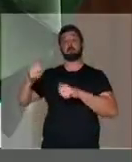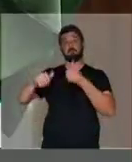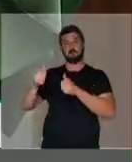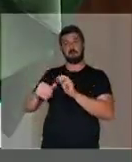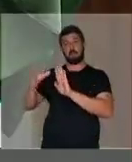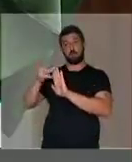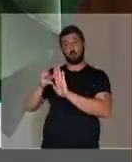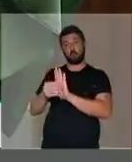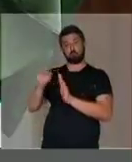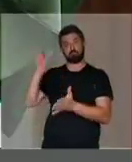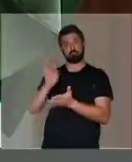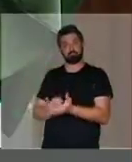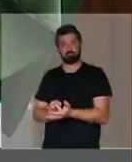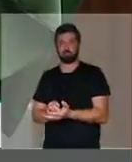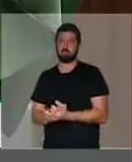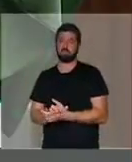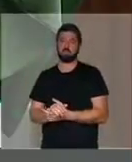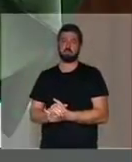mérito.